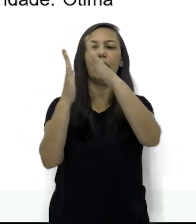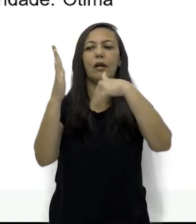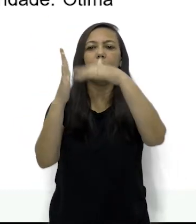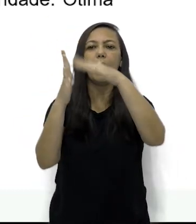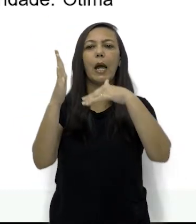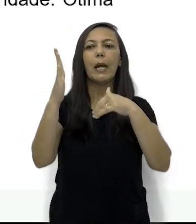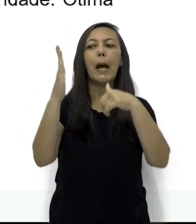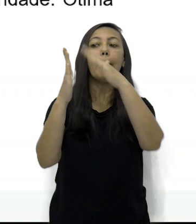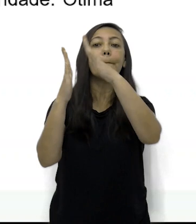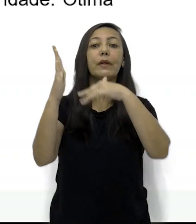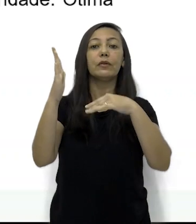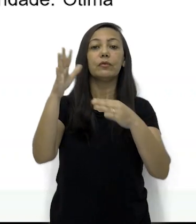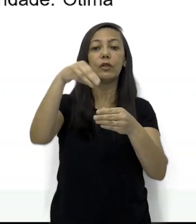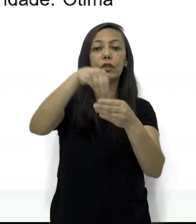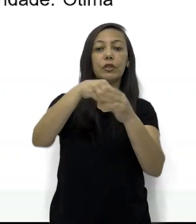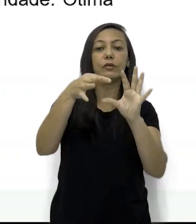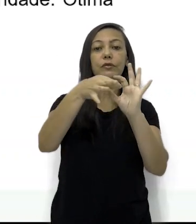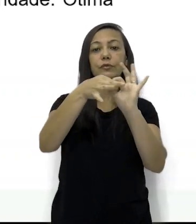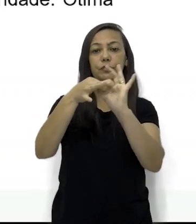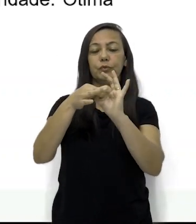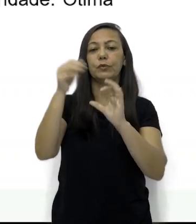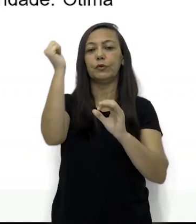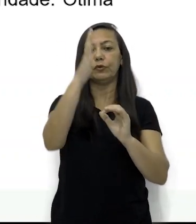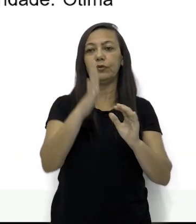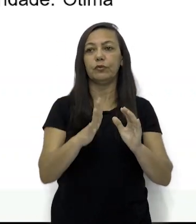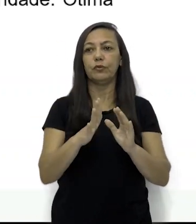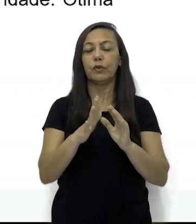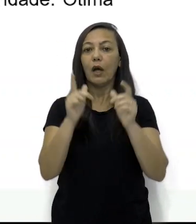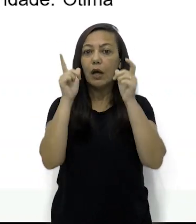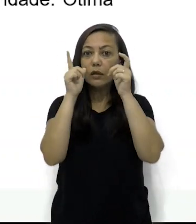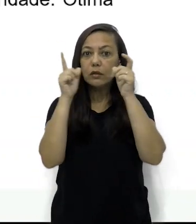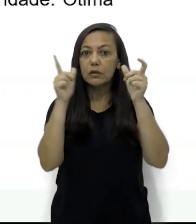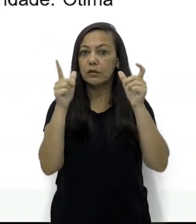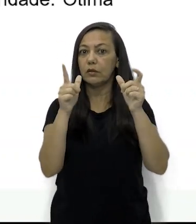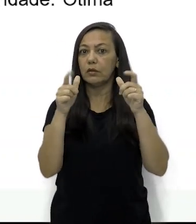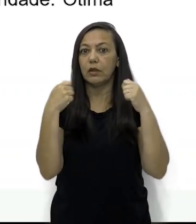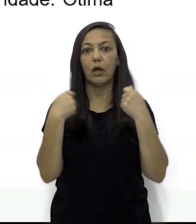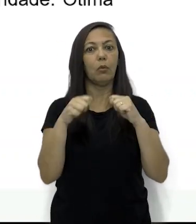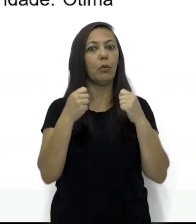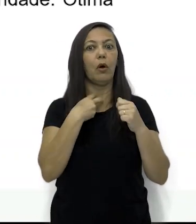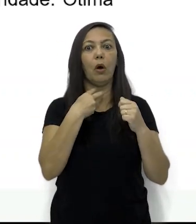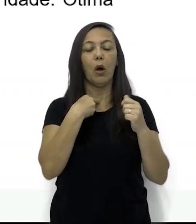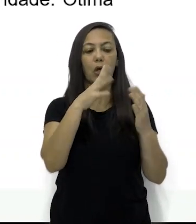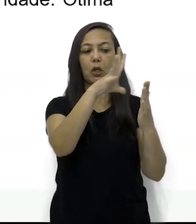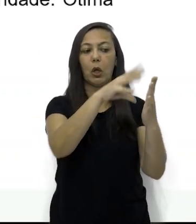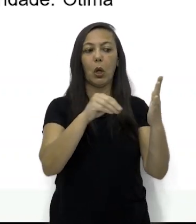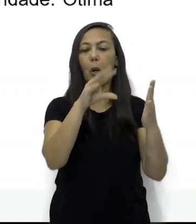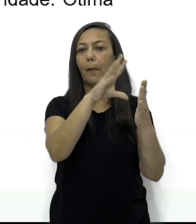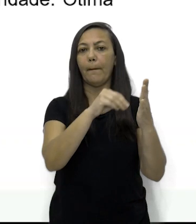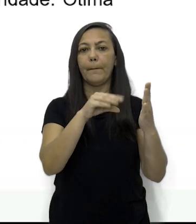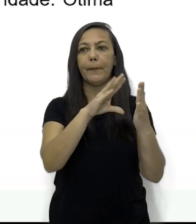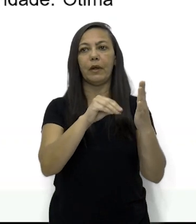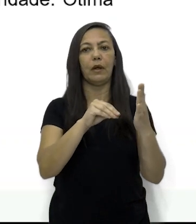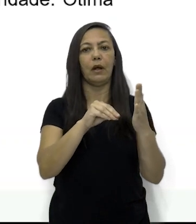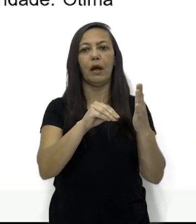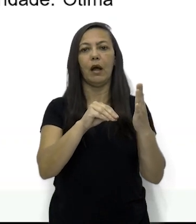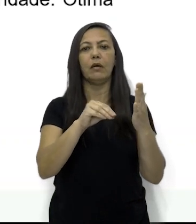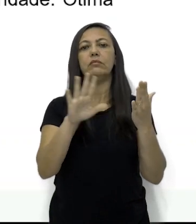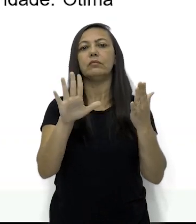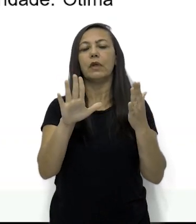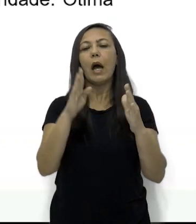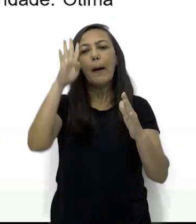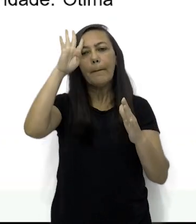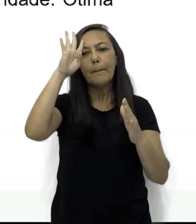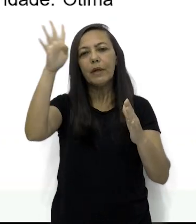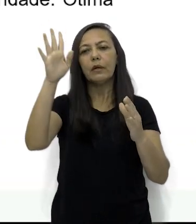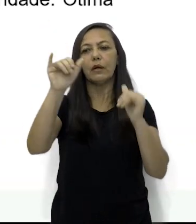pintura e a pintura no contexto brasileiro. Atenção para que o texto não seja cópia da fonte de estudo, e sim uma compilação